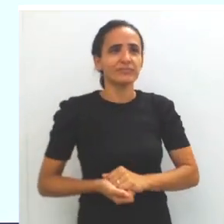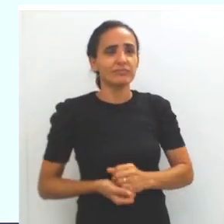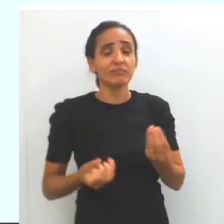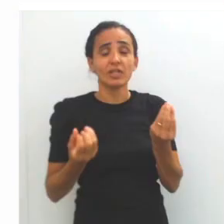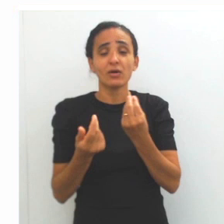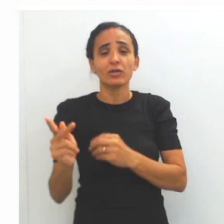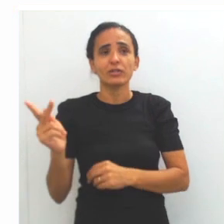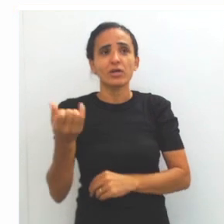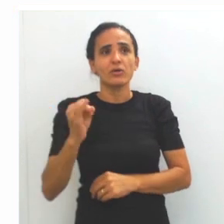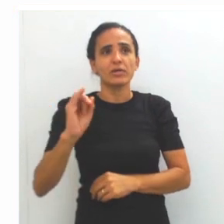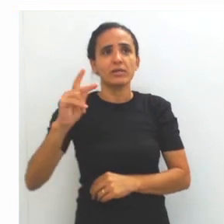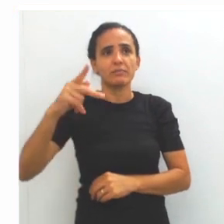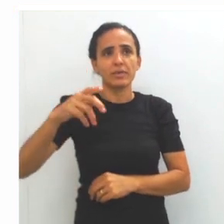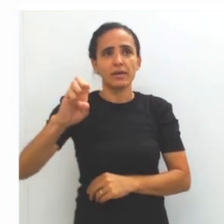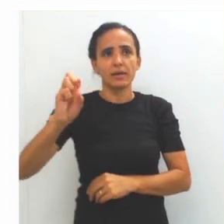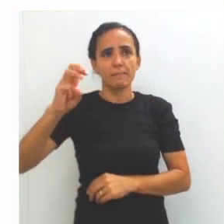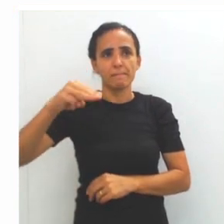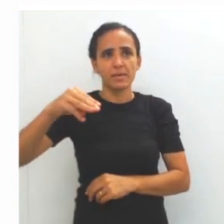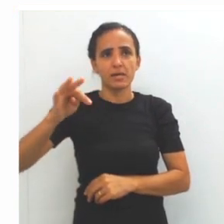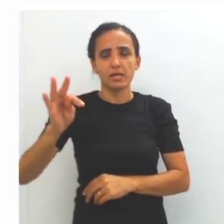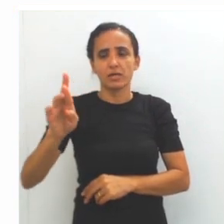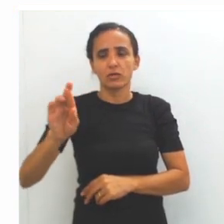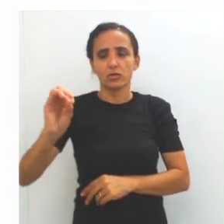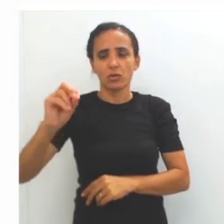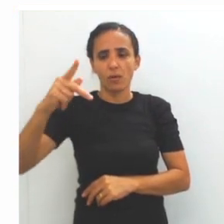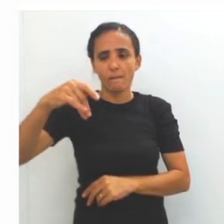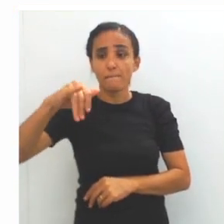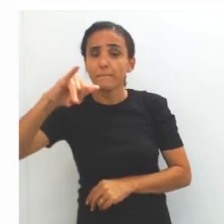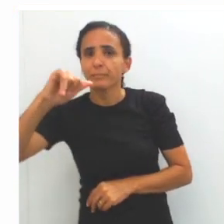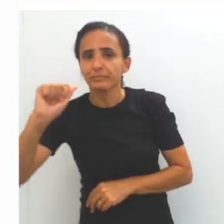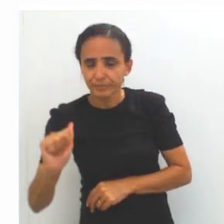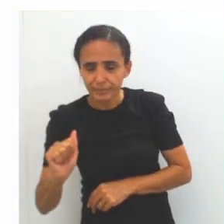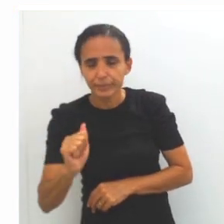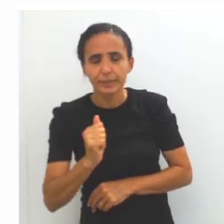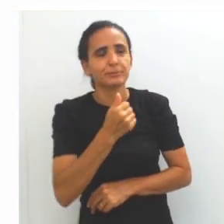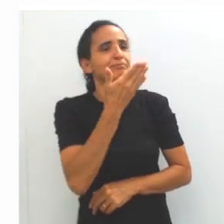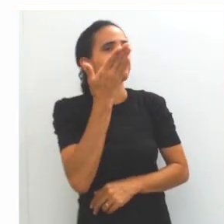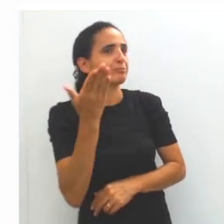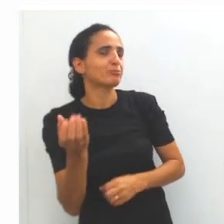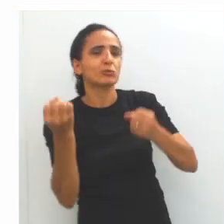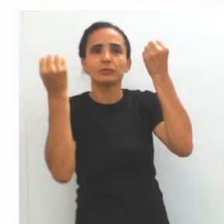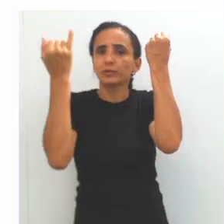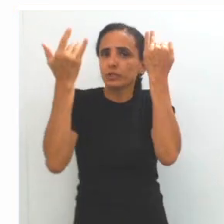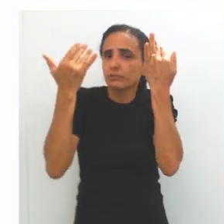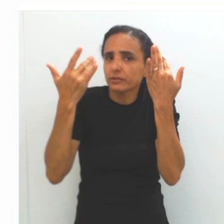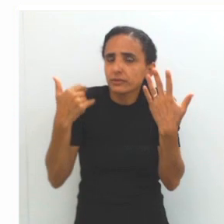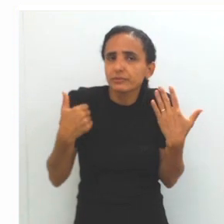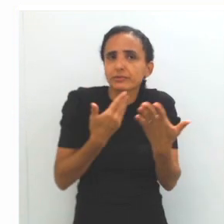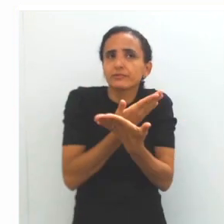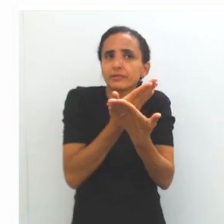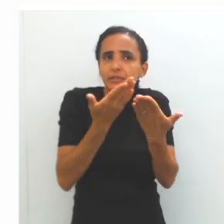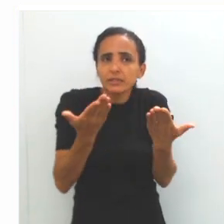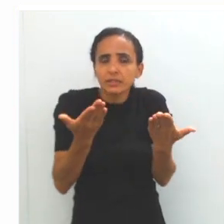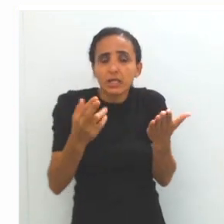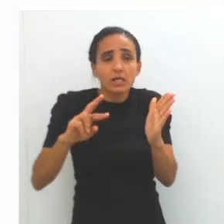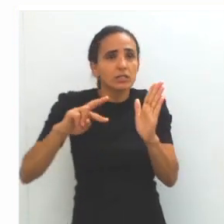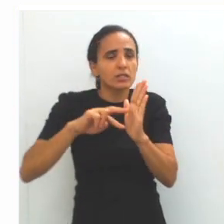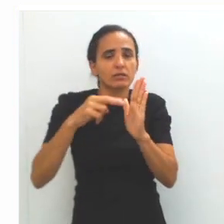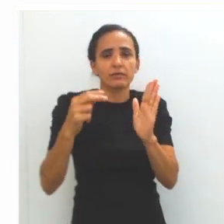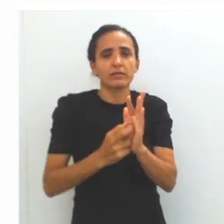tela. Eu tenho a hipermetropia. Bem,